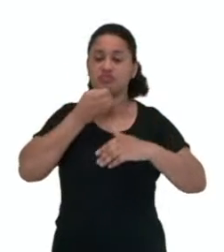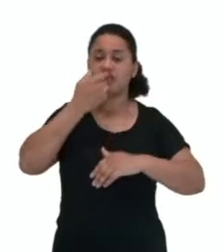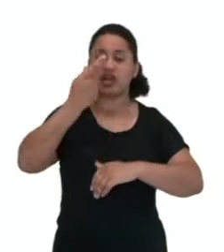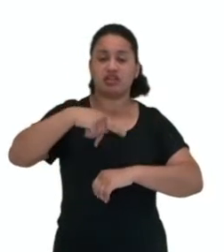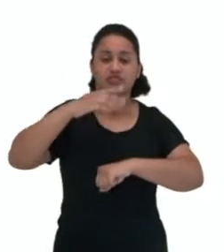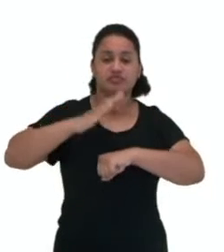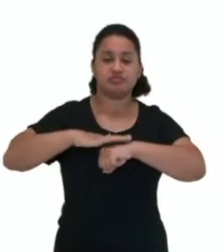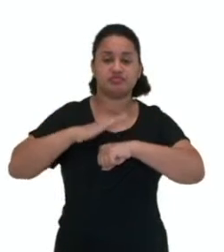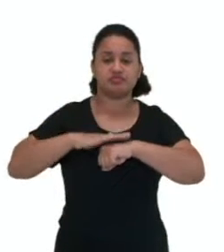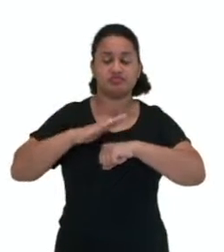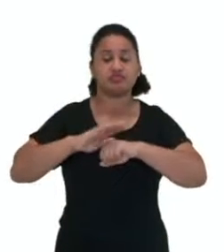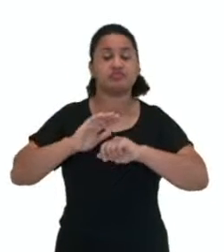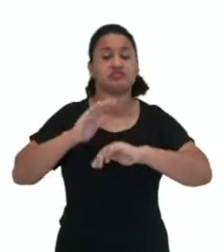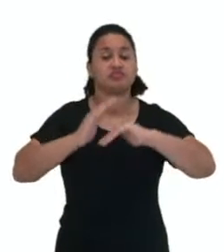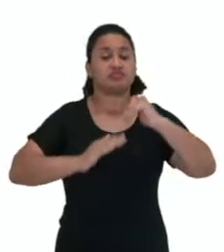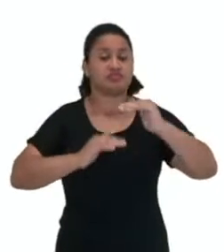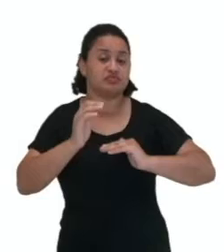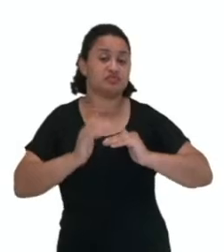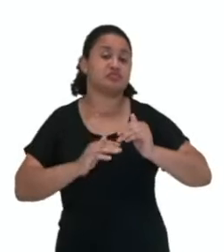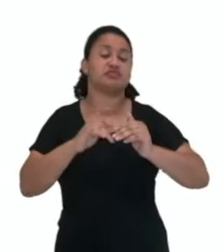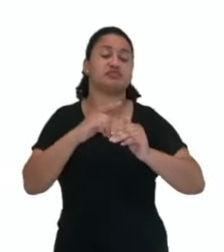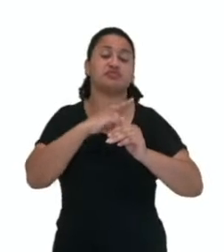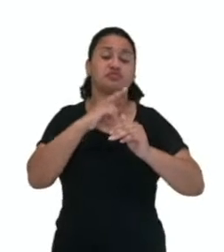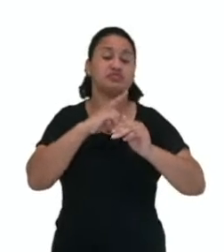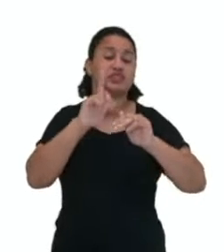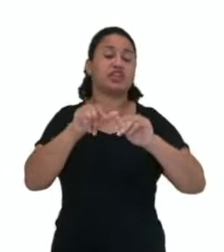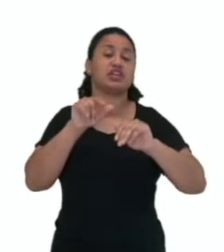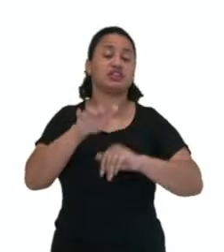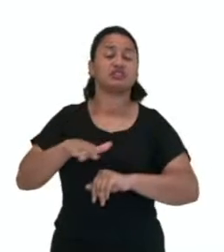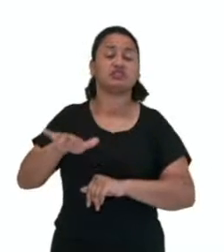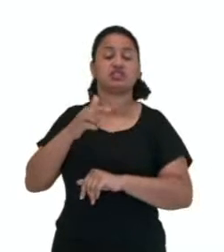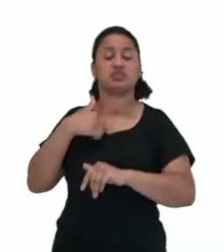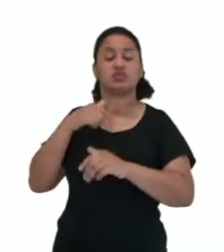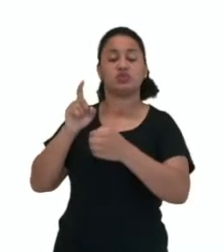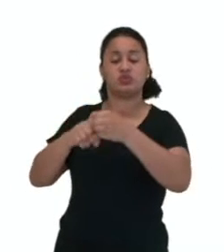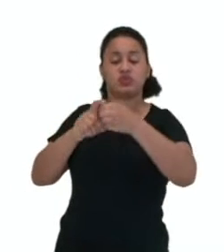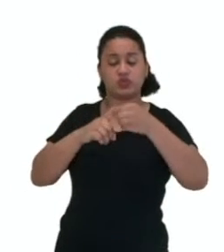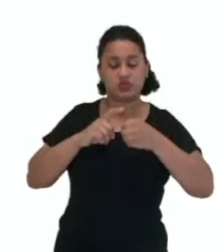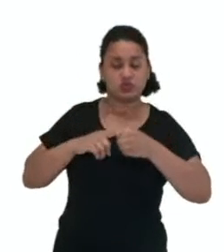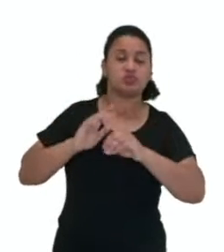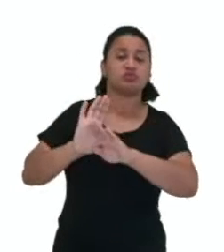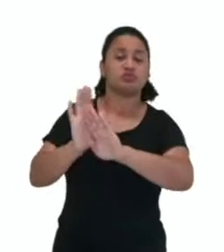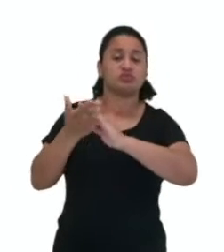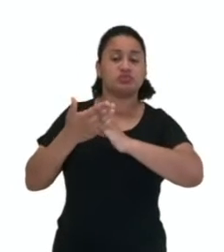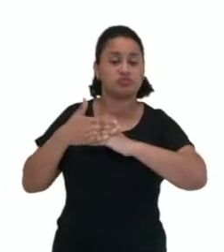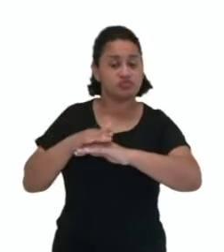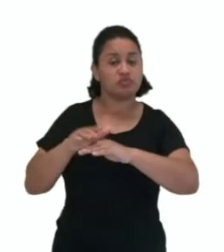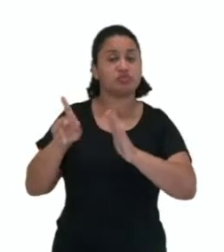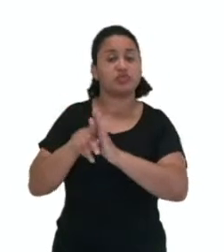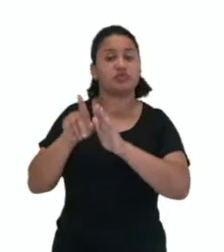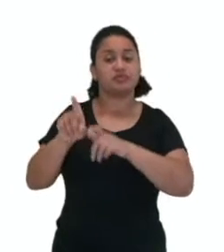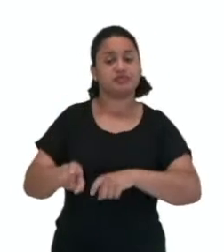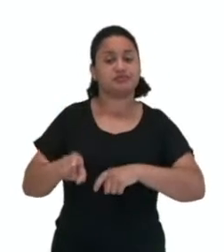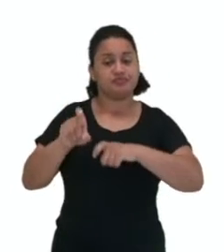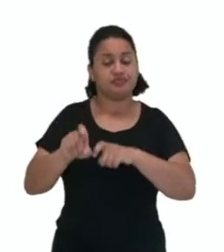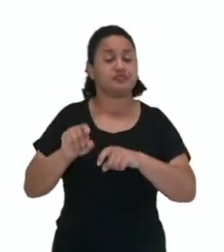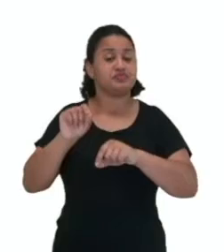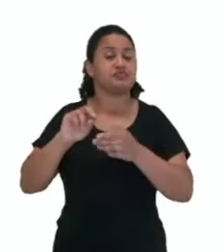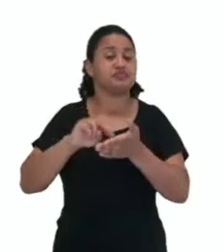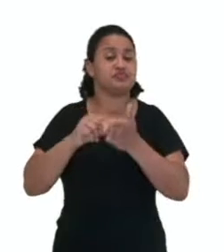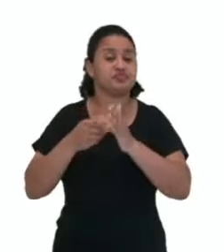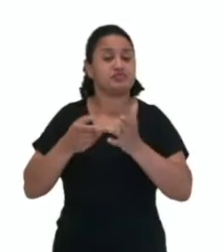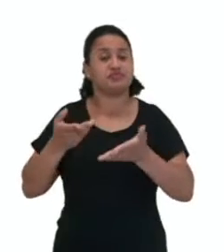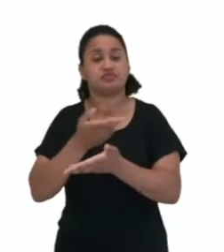uma determinada atividade, como é o caso que a gente falou das cooperativas agropecuárias. O que seria o